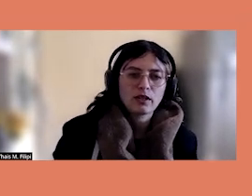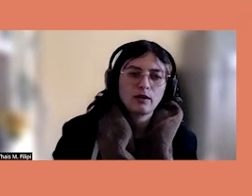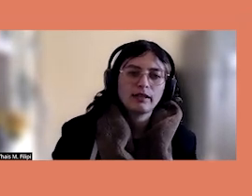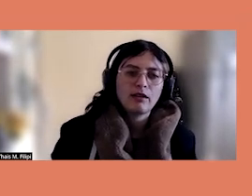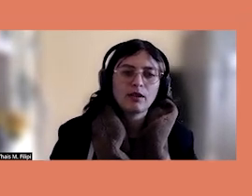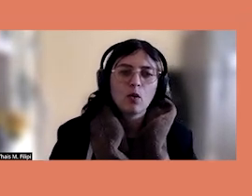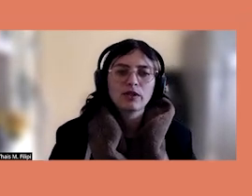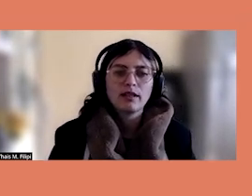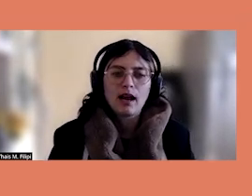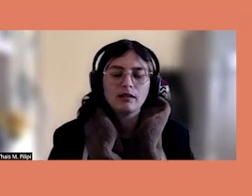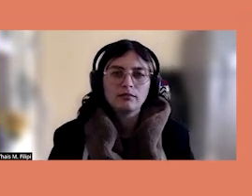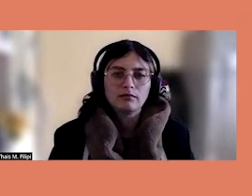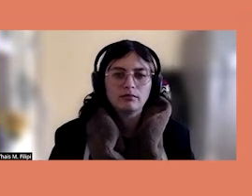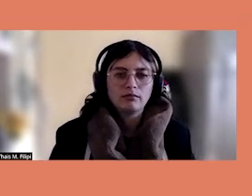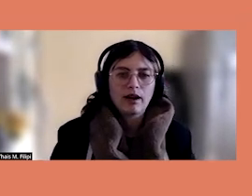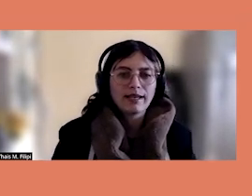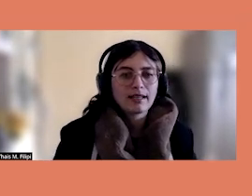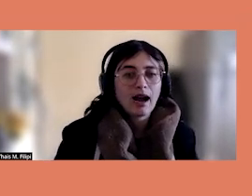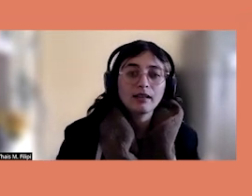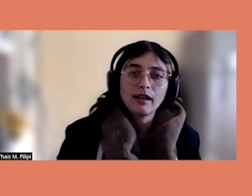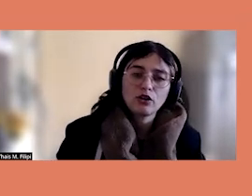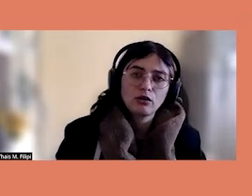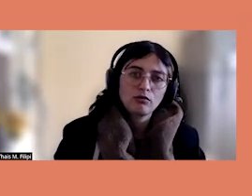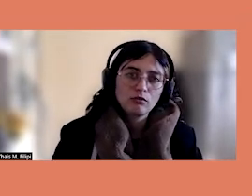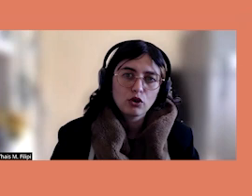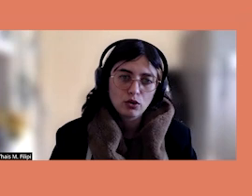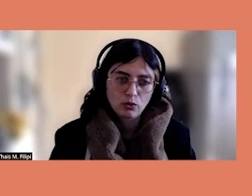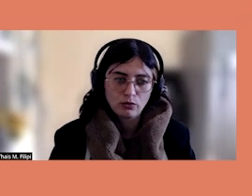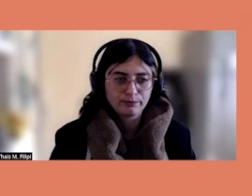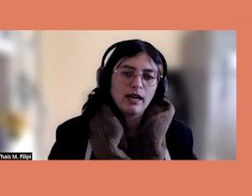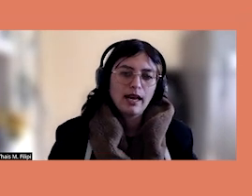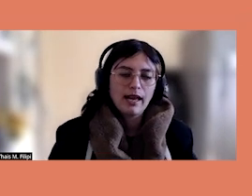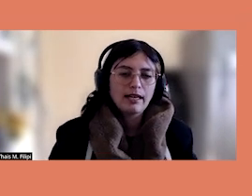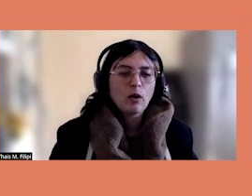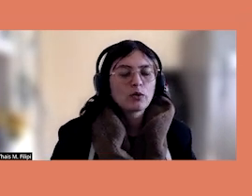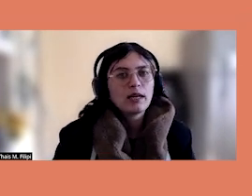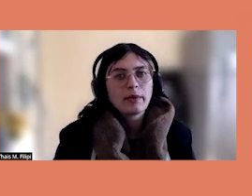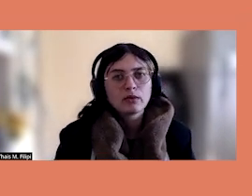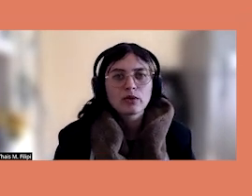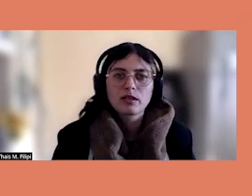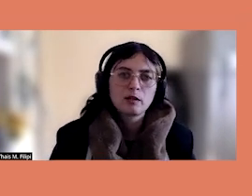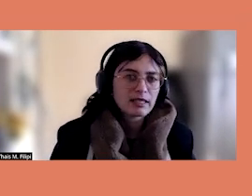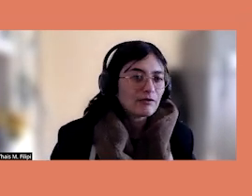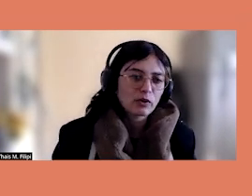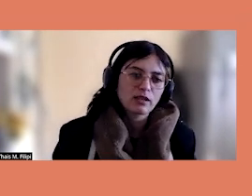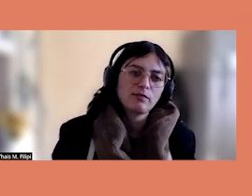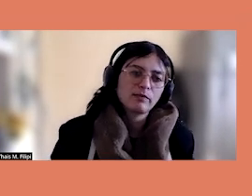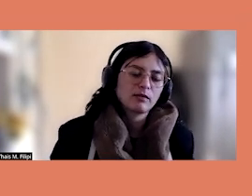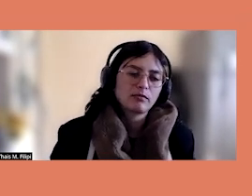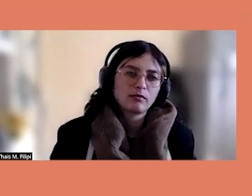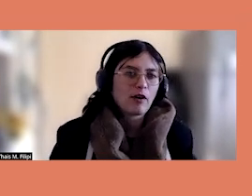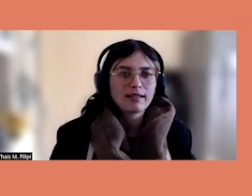da projeção ela deve considerar a escala e a região de estudo. E tem alguns elementos específicos